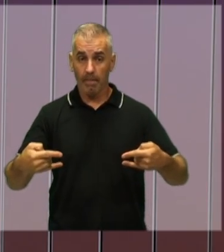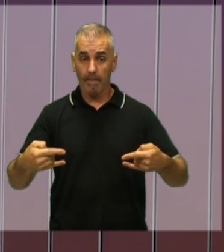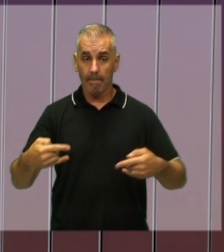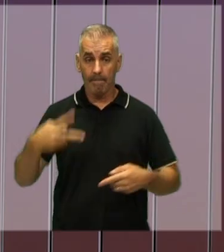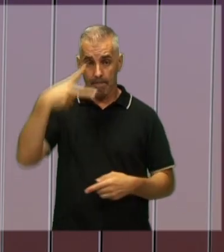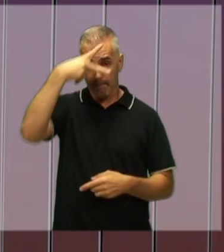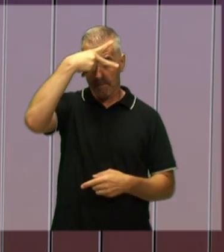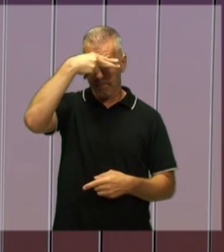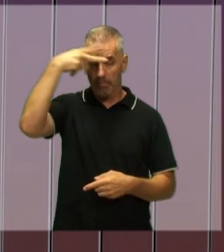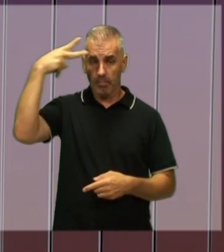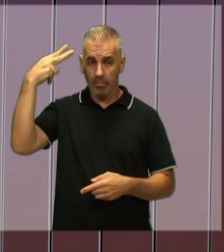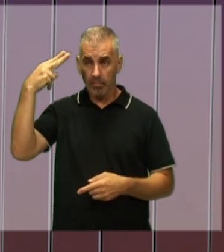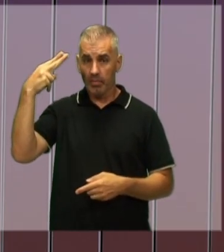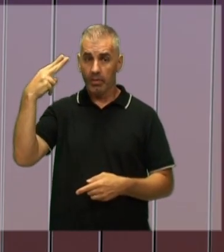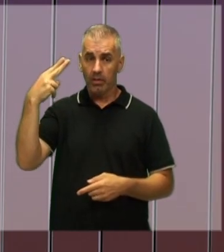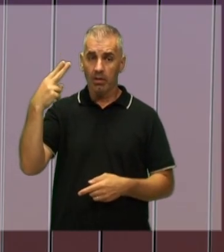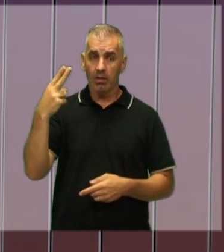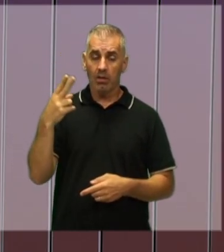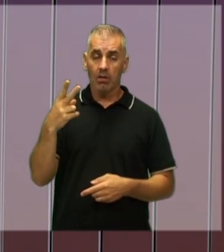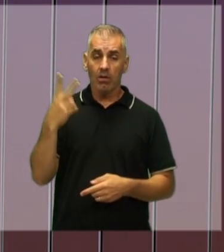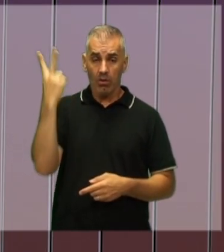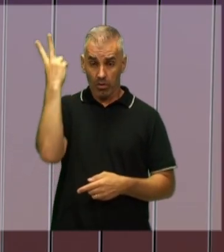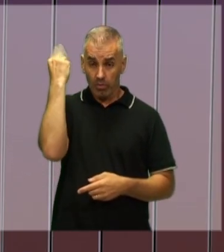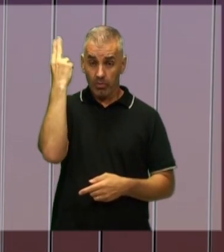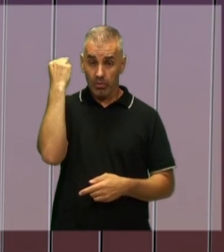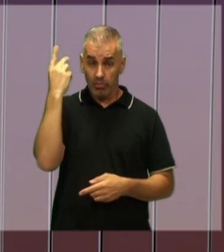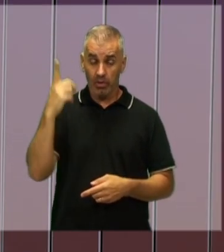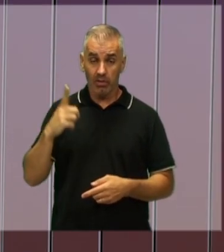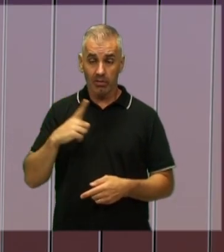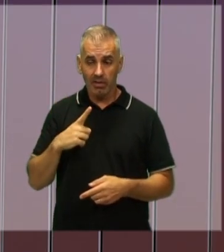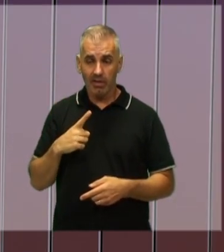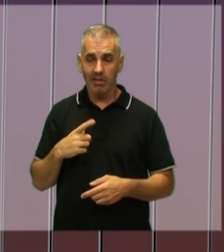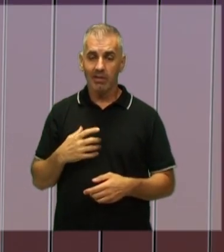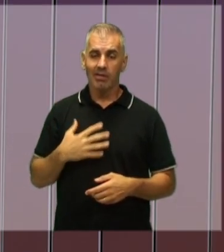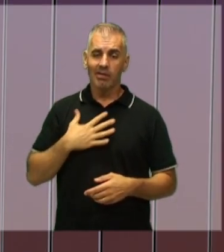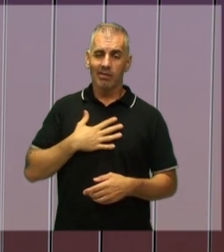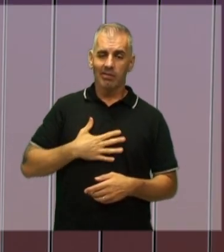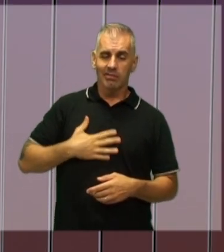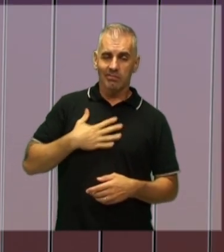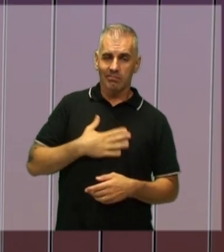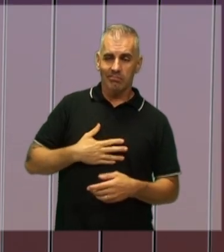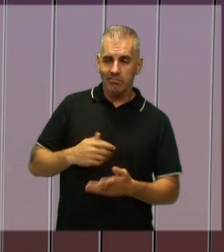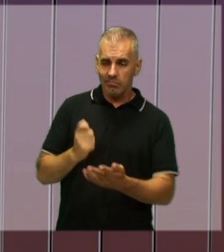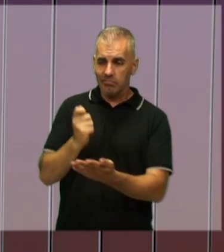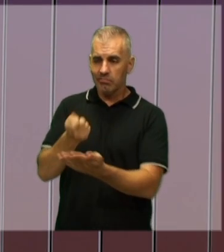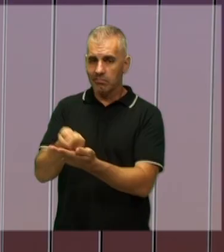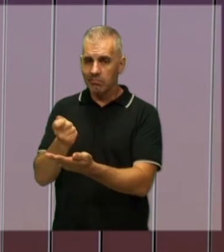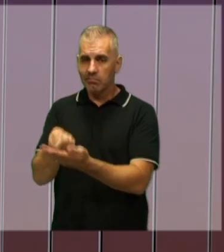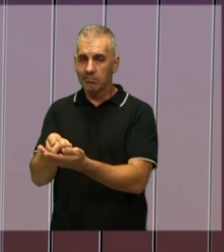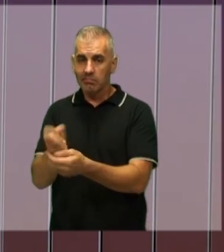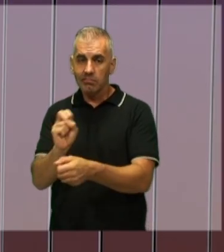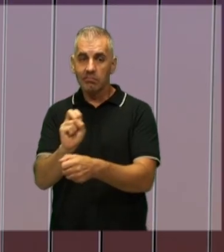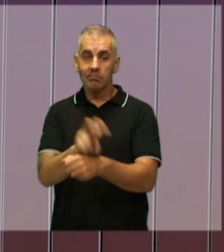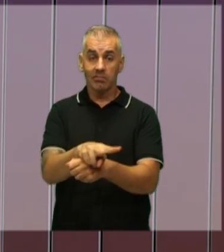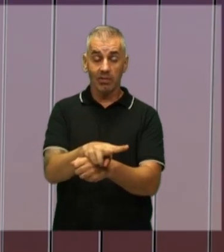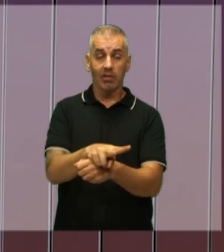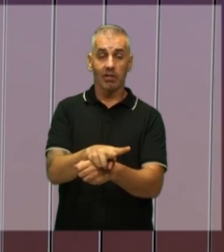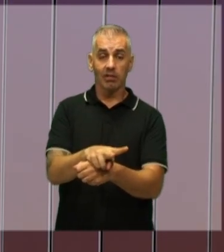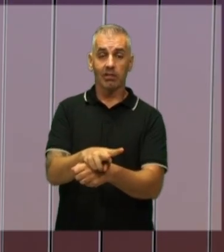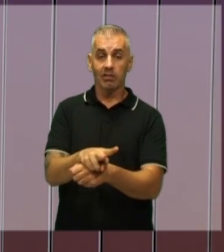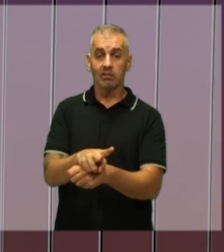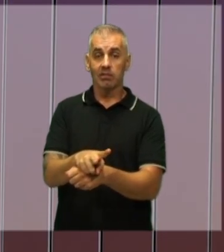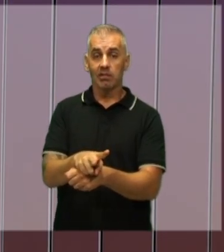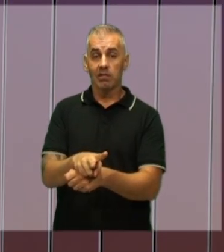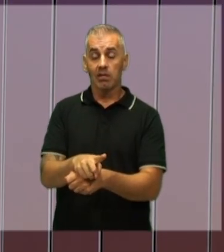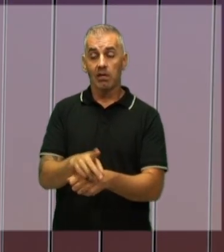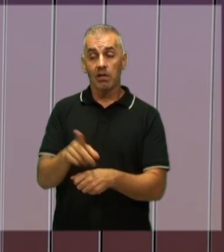ter essa a tranquilidade em contratar vagas, tá? E dando prioridade